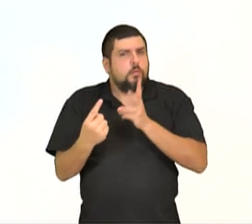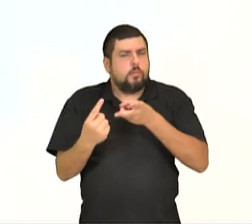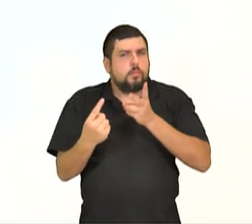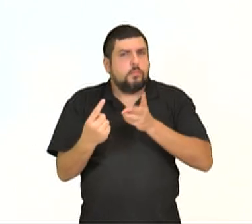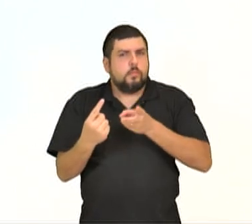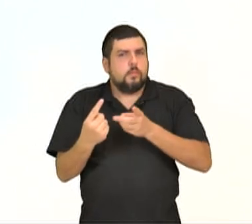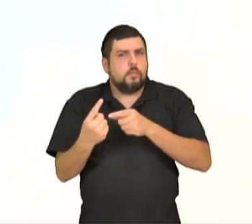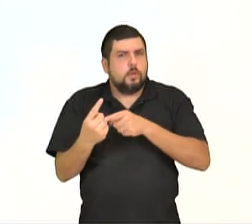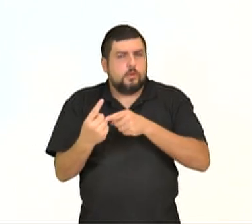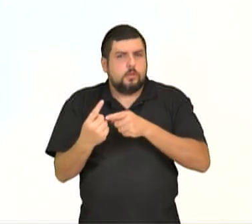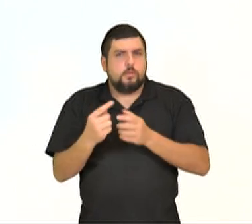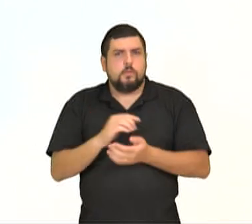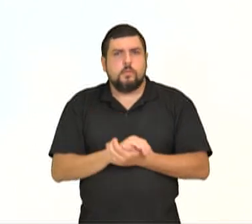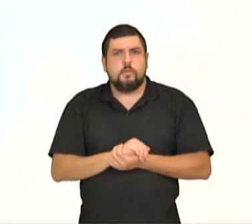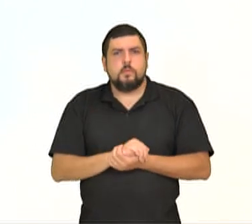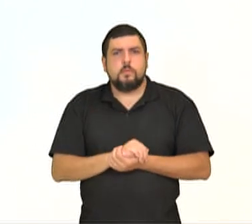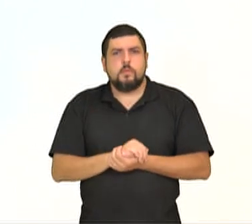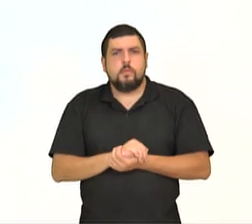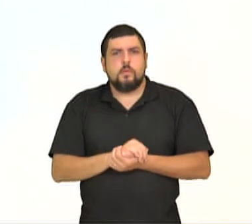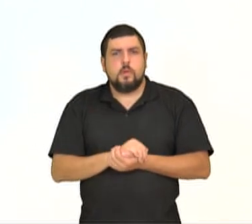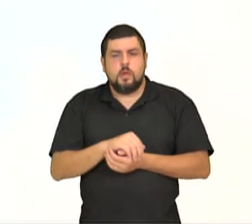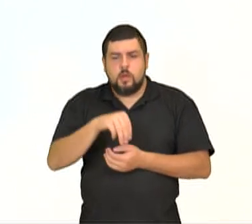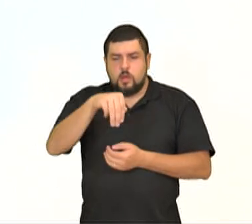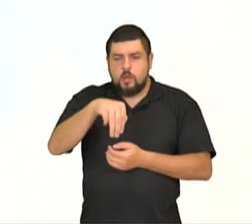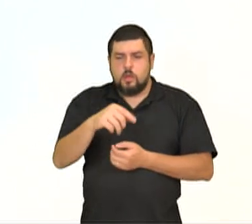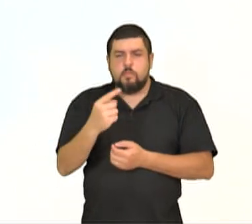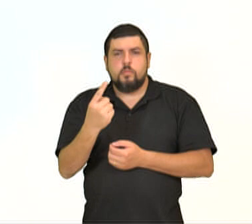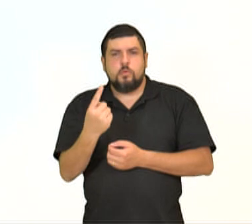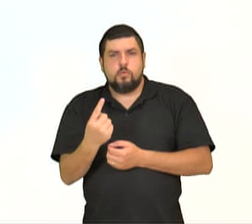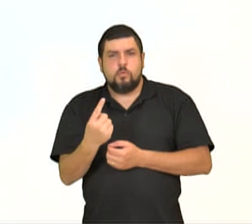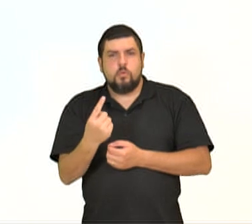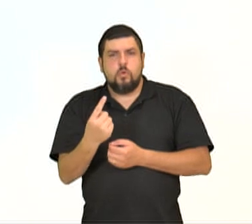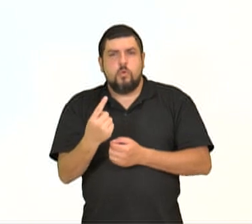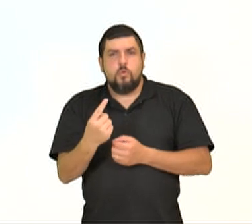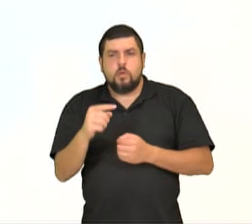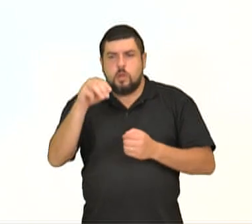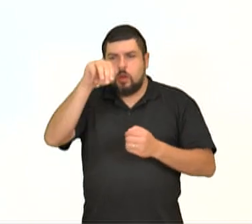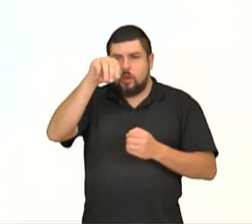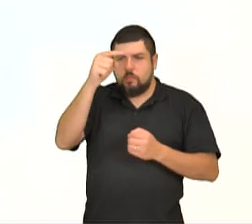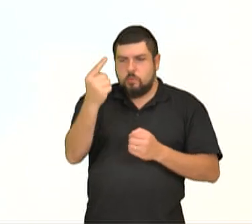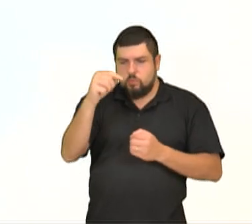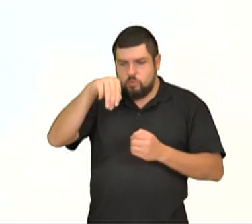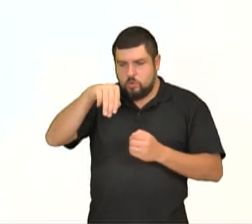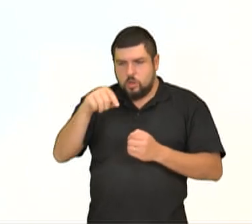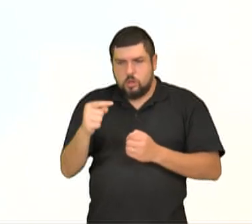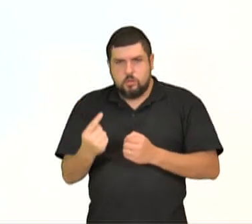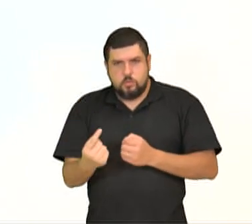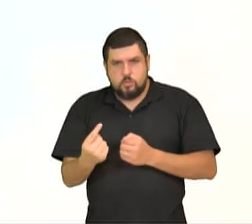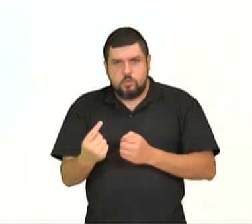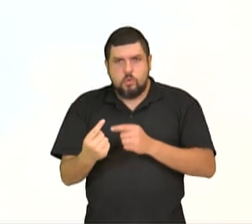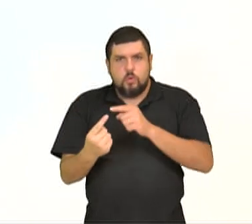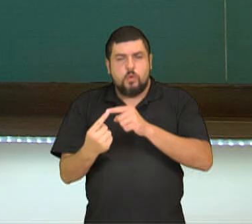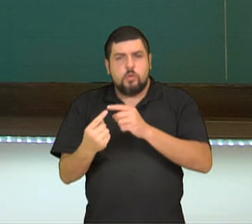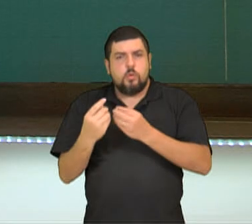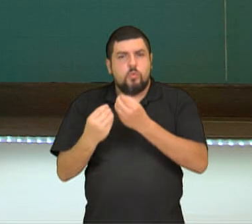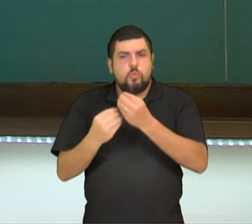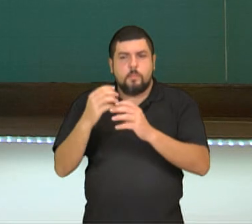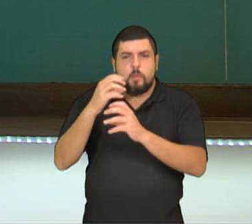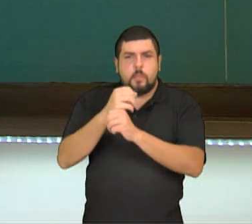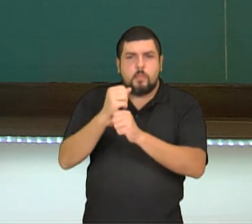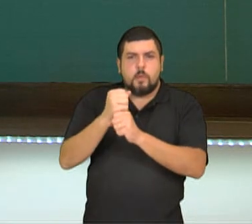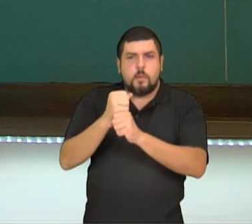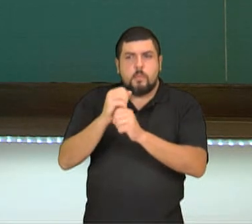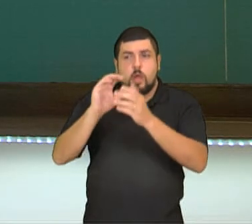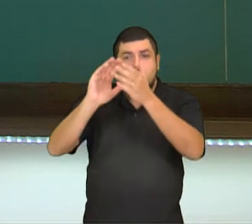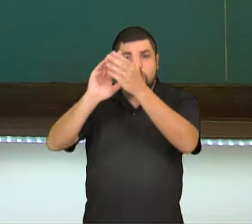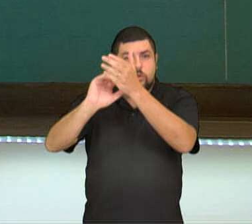mesma quantidade de soluto. Como M1 igual M1 aqui, eu vou cancelar esses dois no meu cálculo aqui e